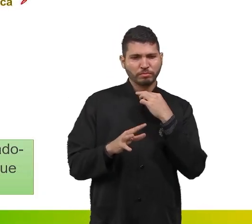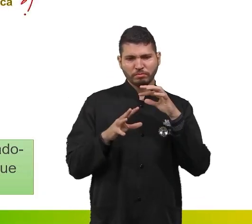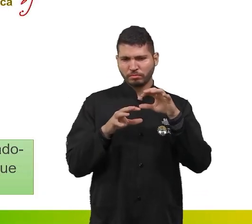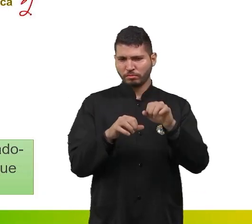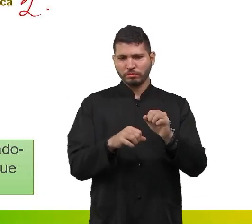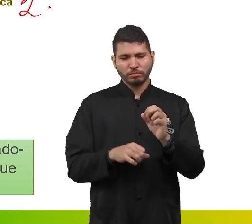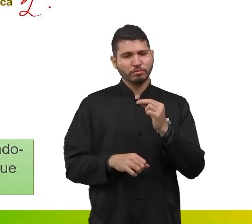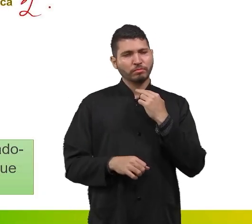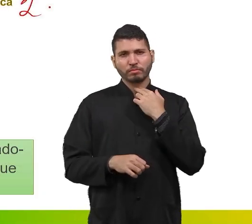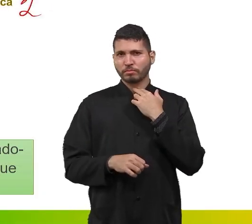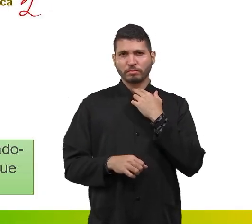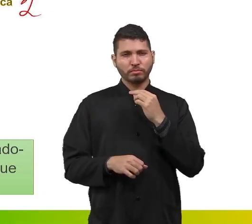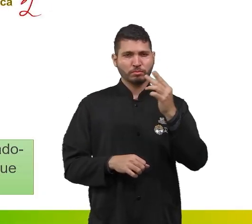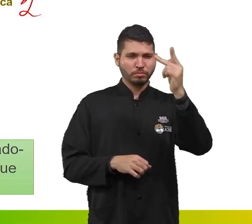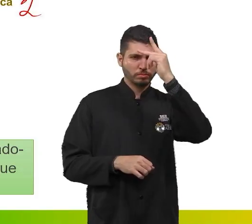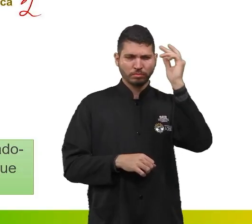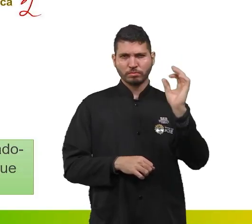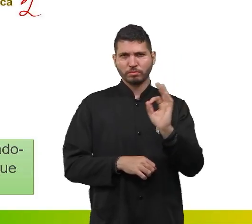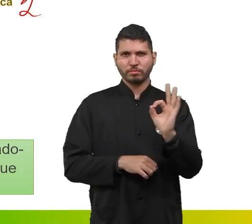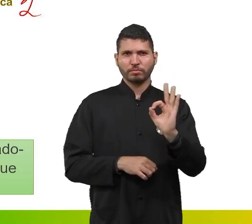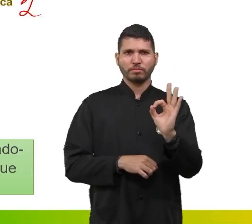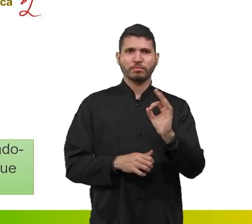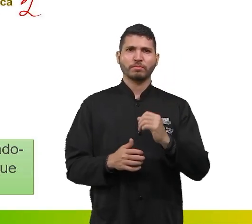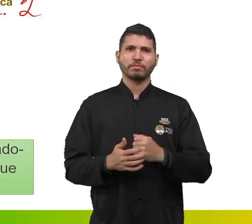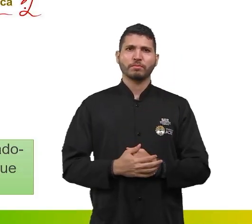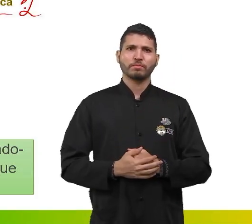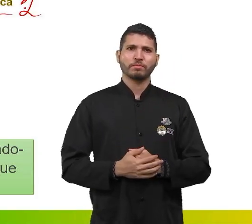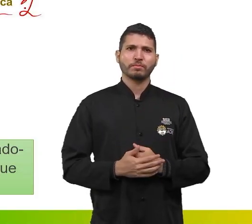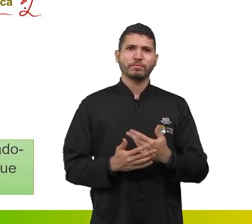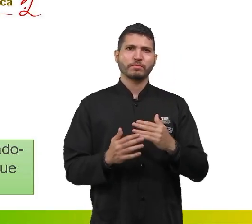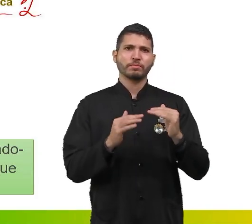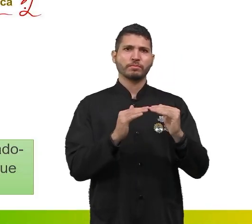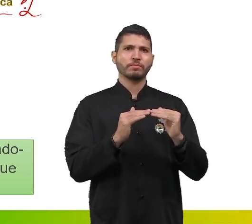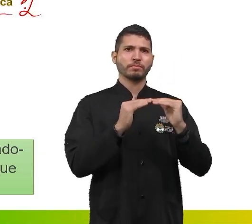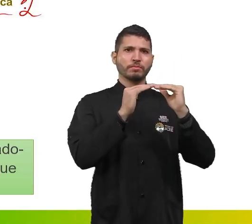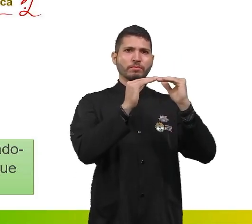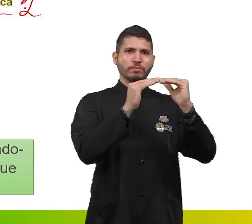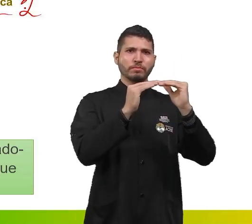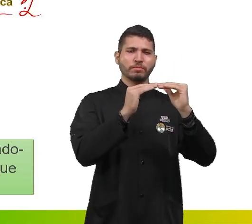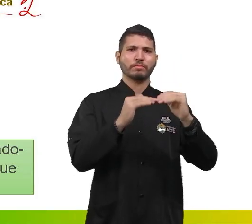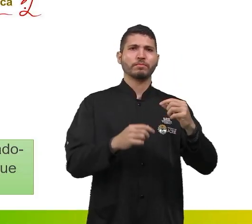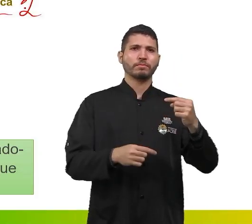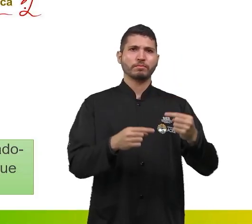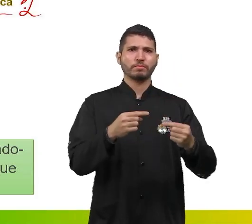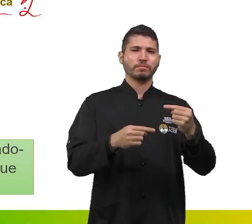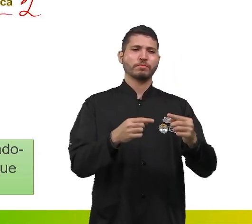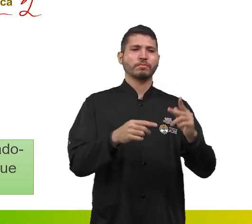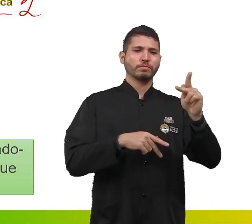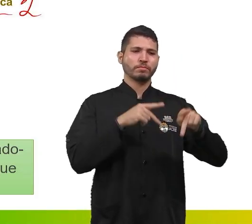Pilar número 2, uma soberania popular, o povo soberano.